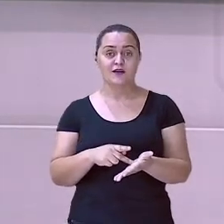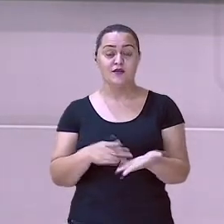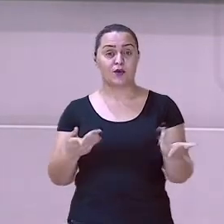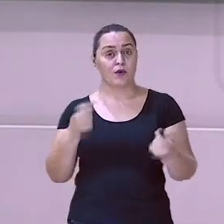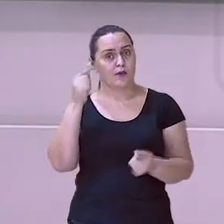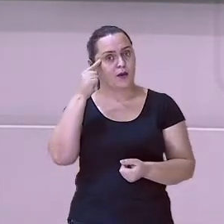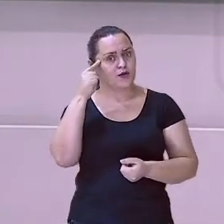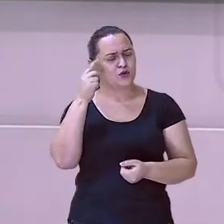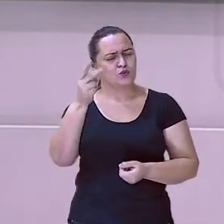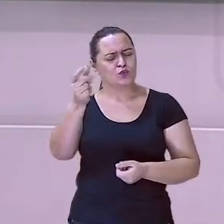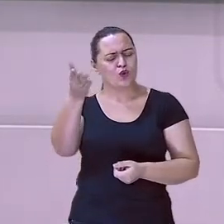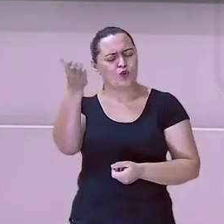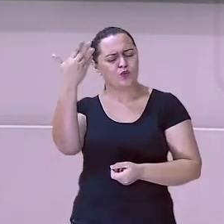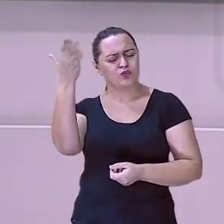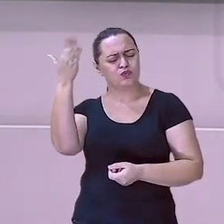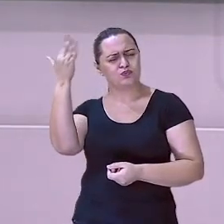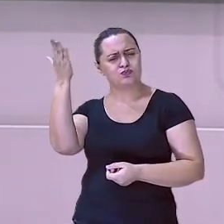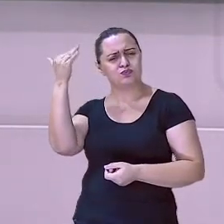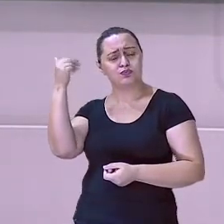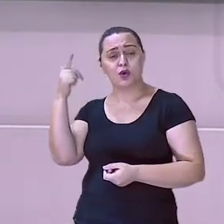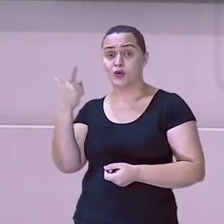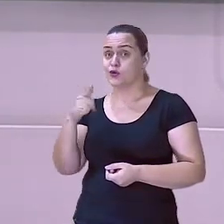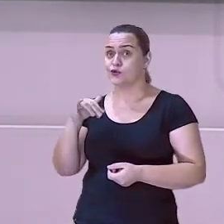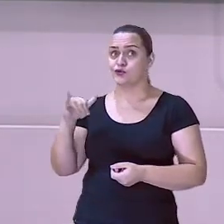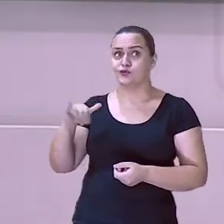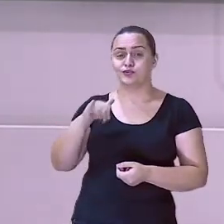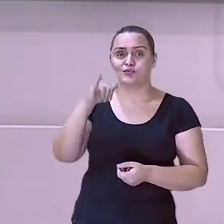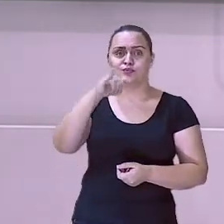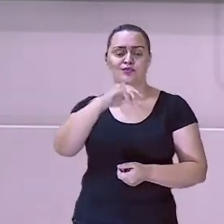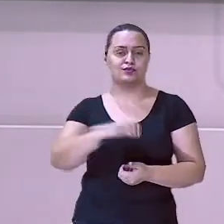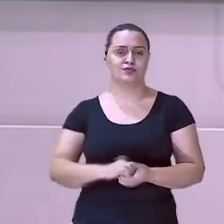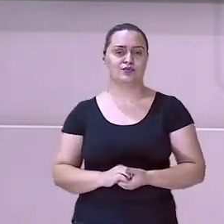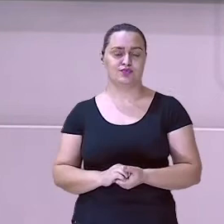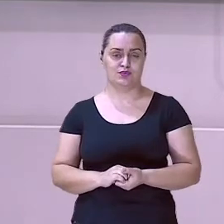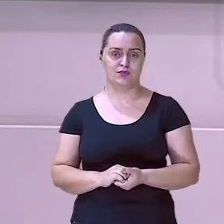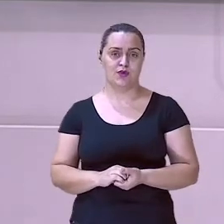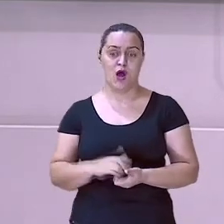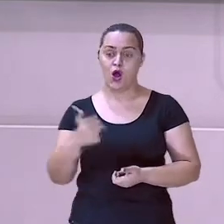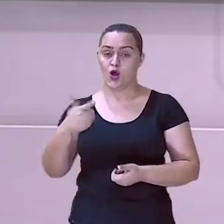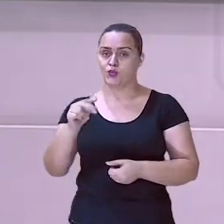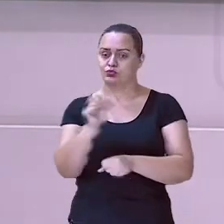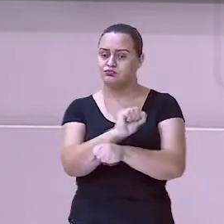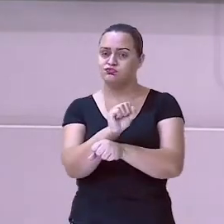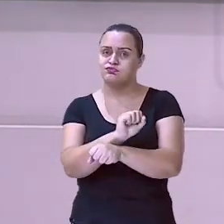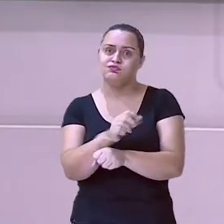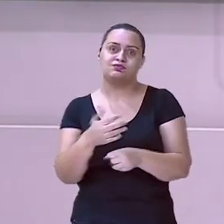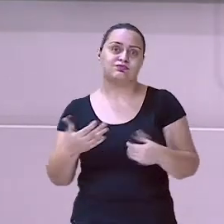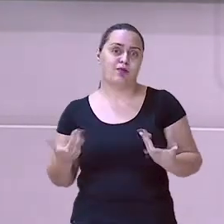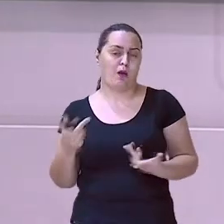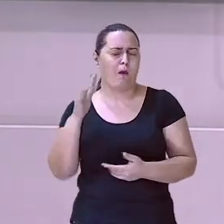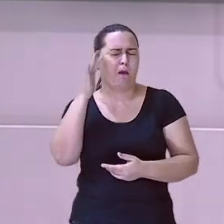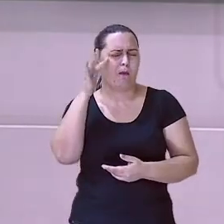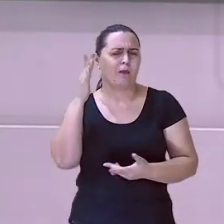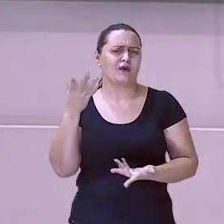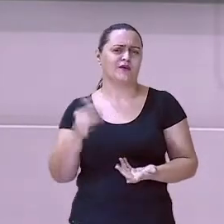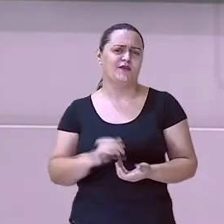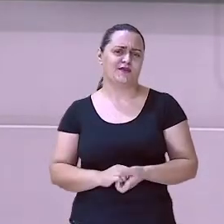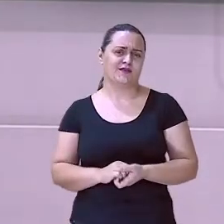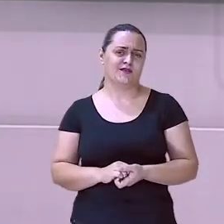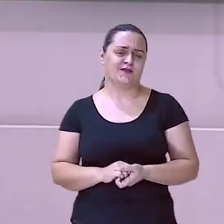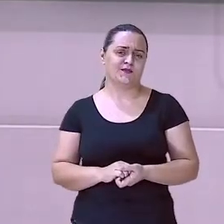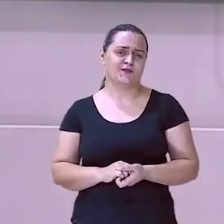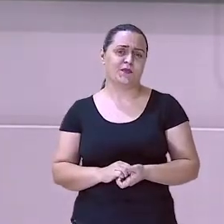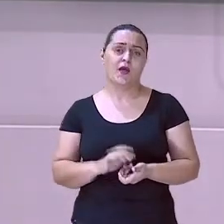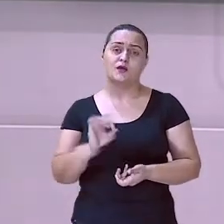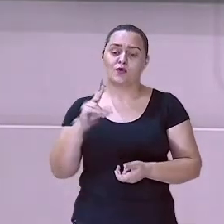andando. Era no lombo de animais. Então, esses